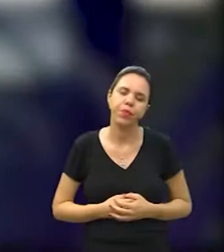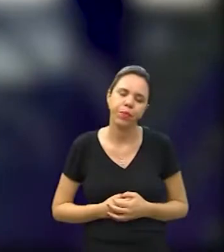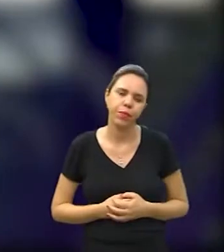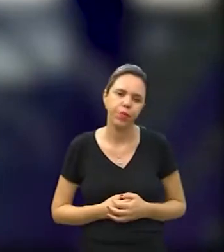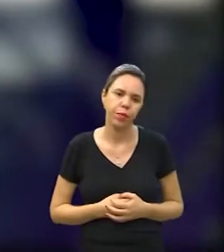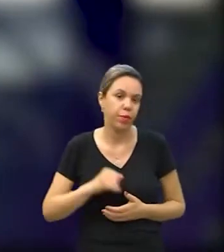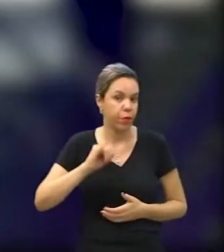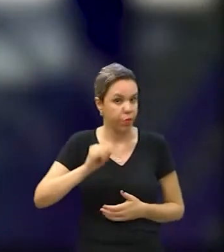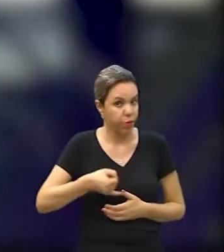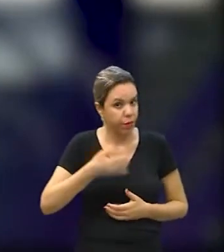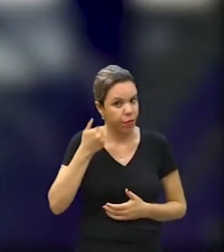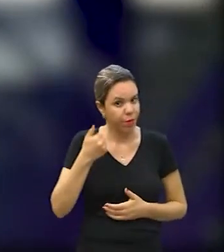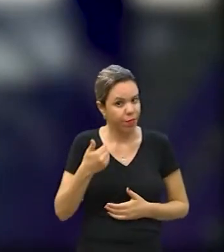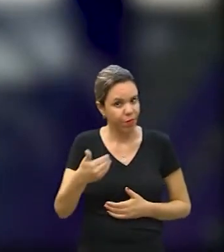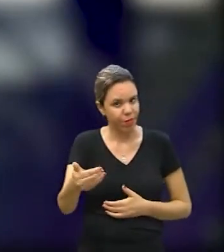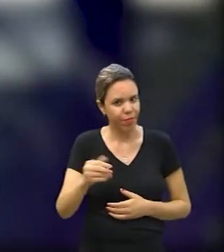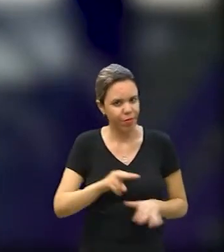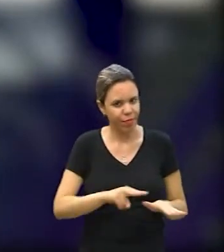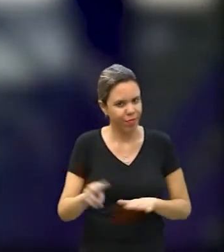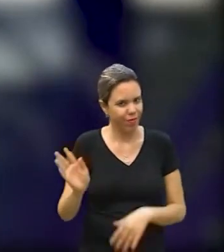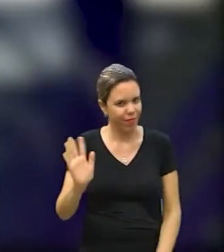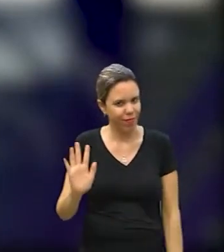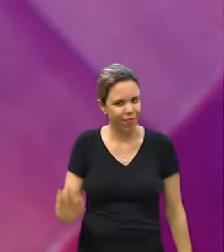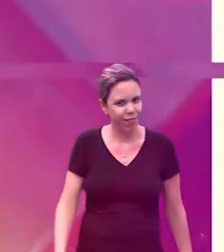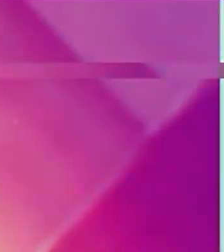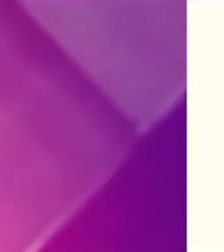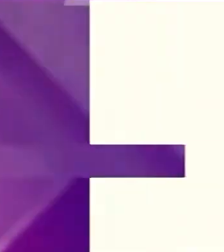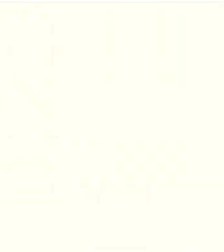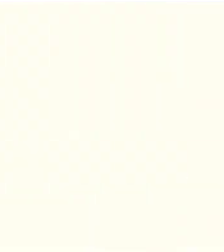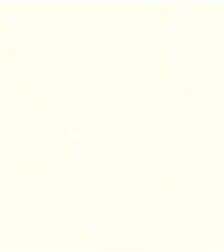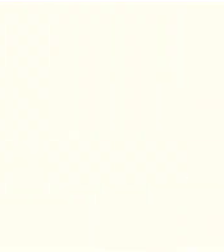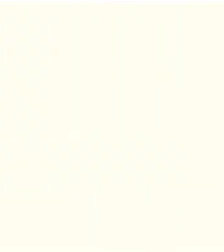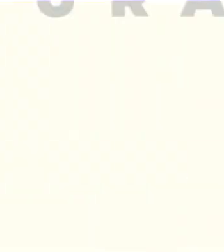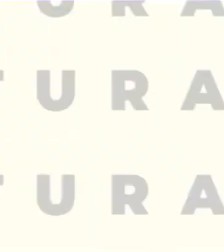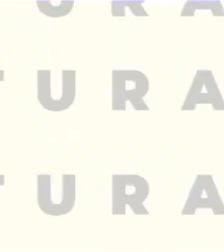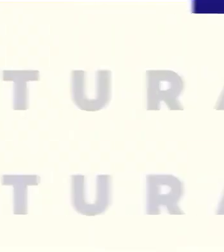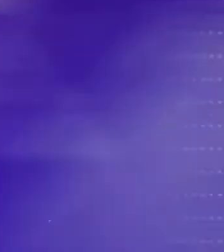mais. Aproveite e até a próxima semana. Tchau!